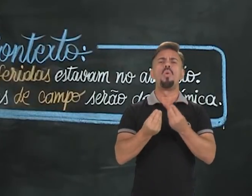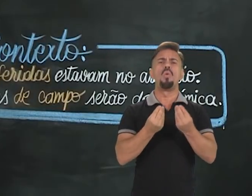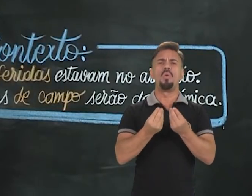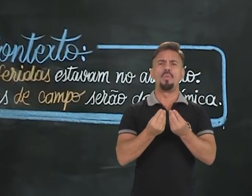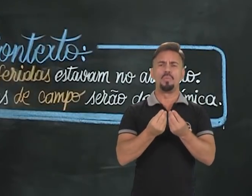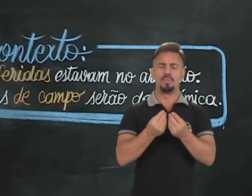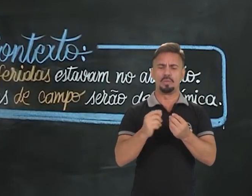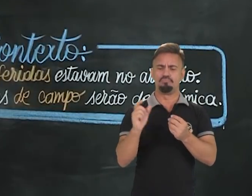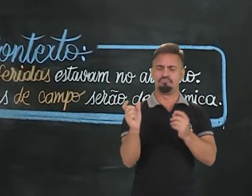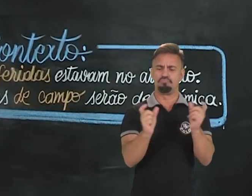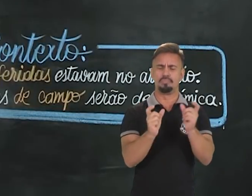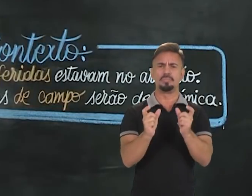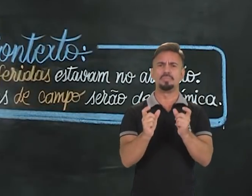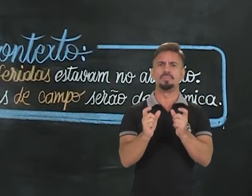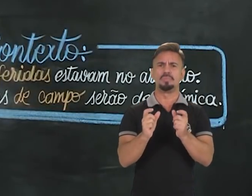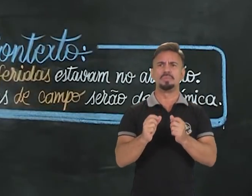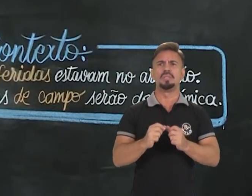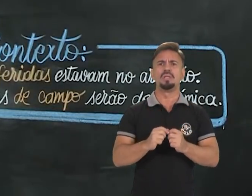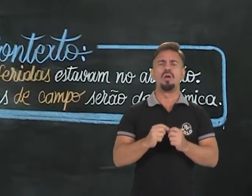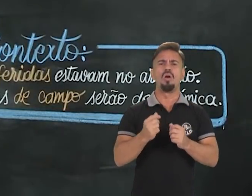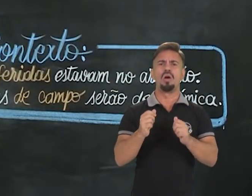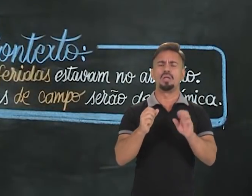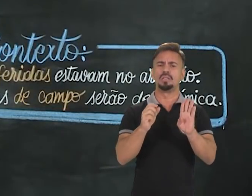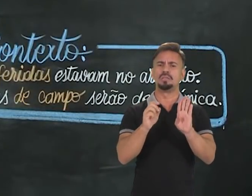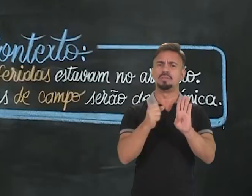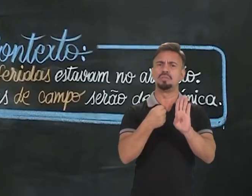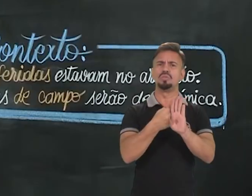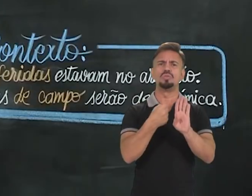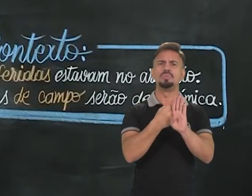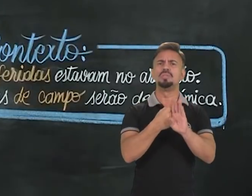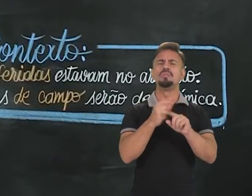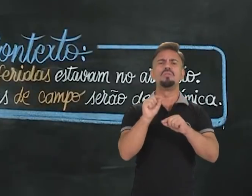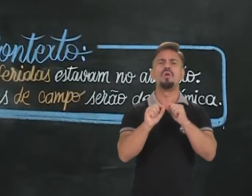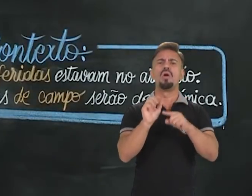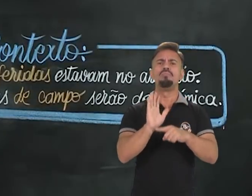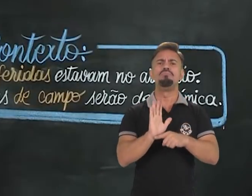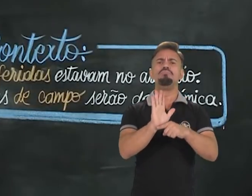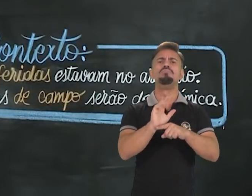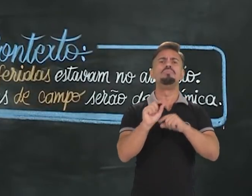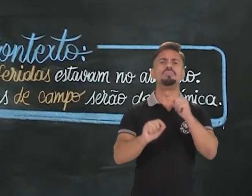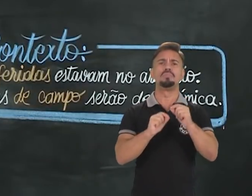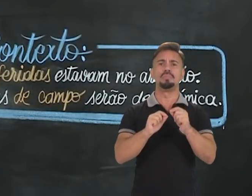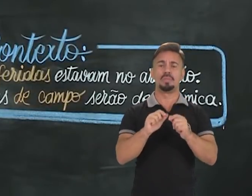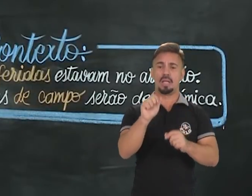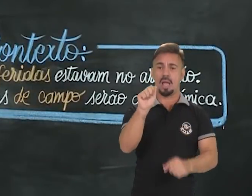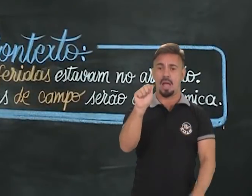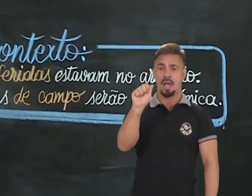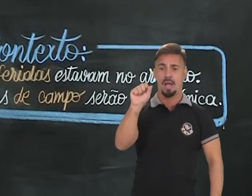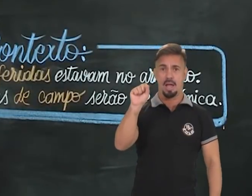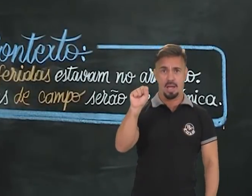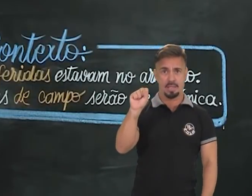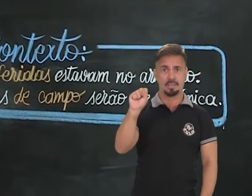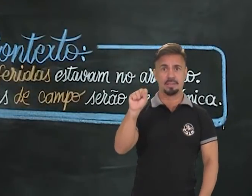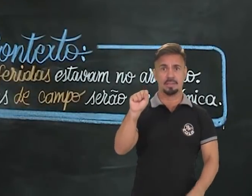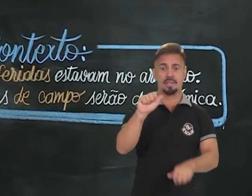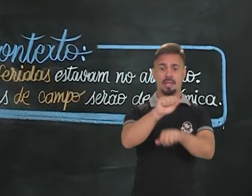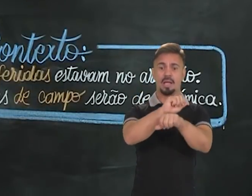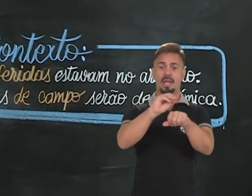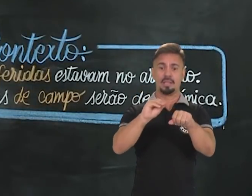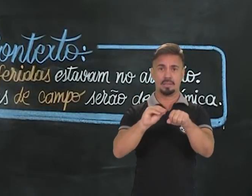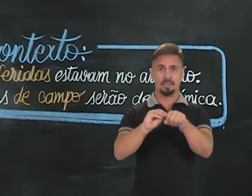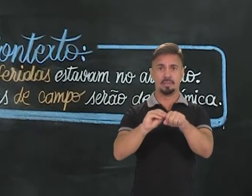transita ao redor desse substantivo? O que é que vai contribuir para o significado desse núcleo? As, que é um